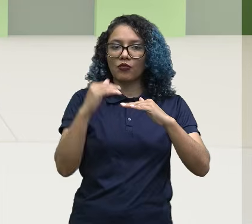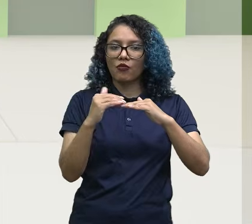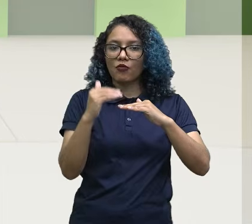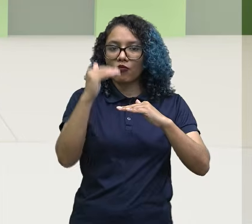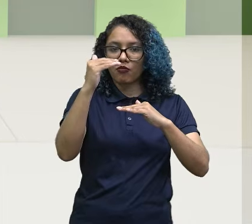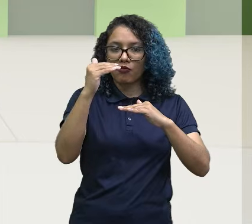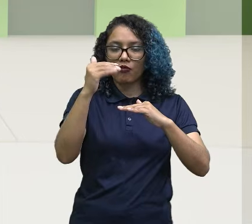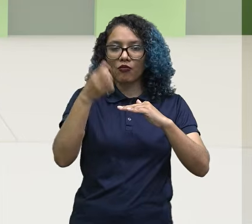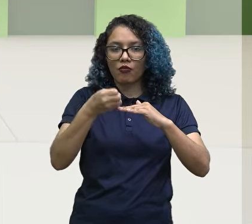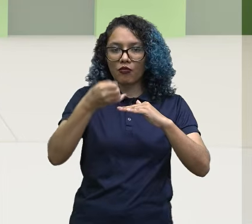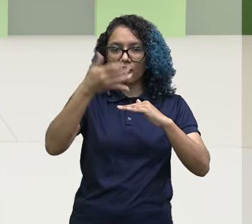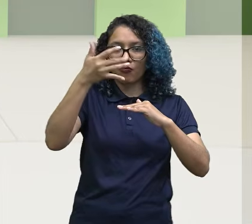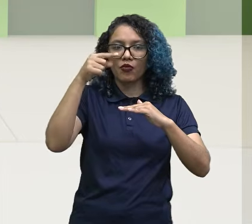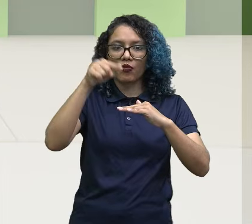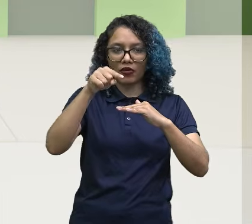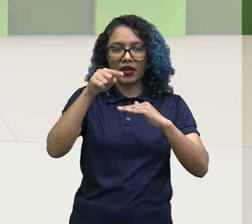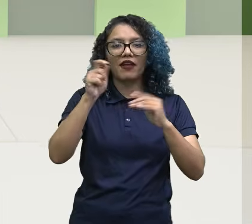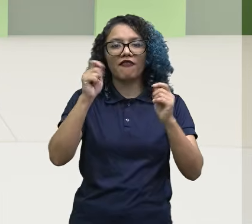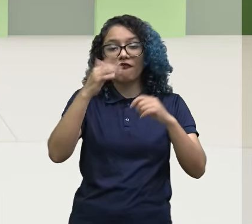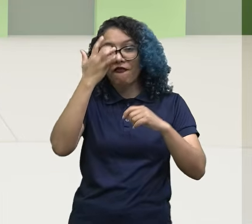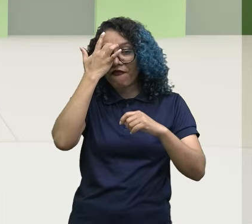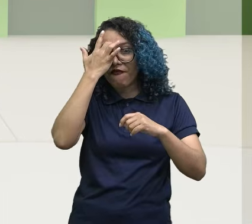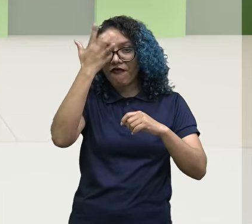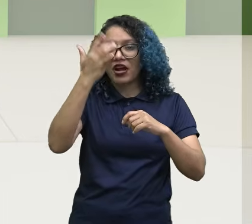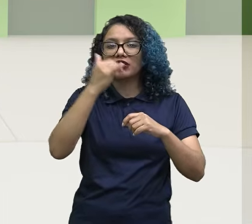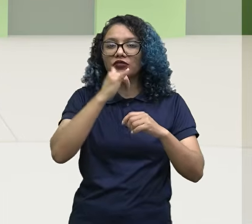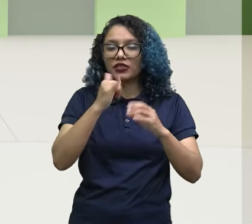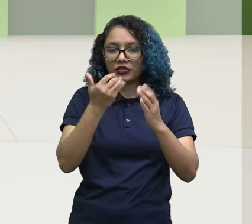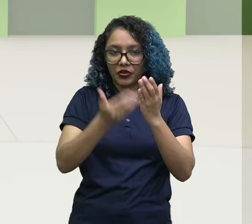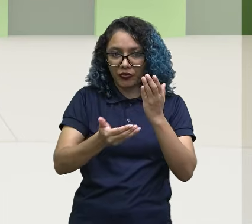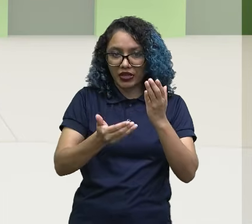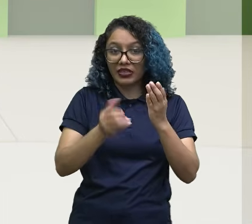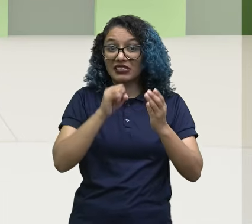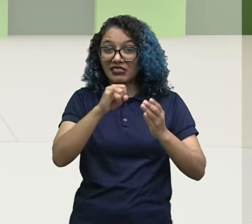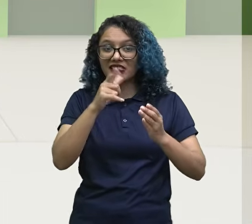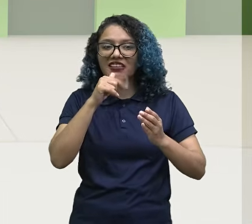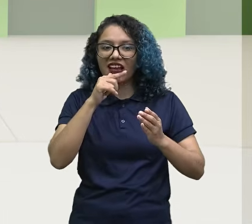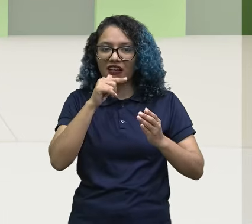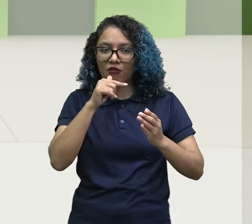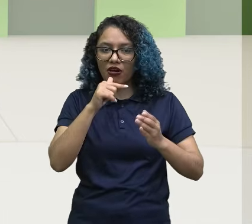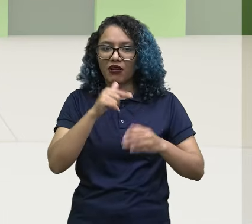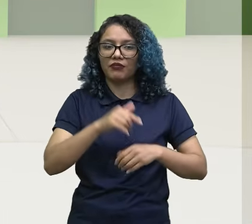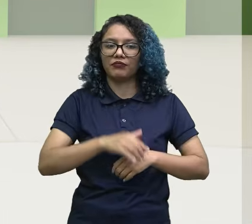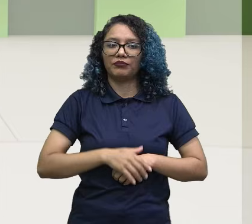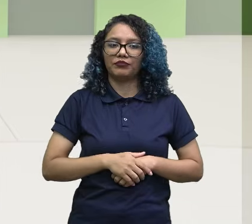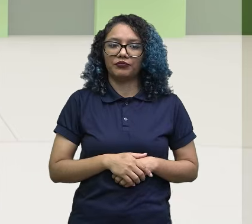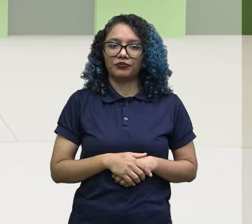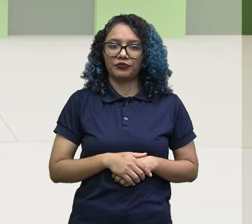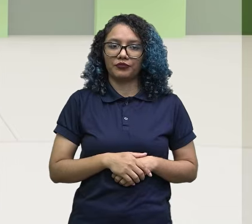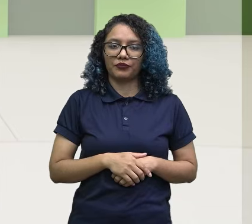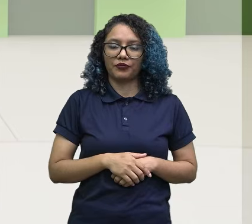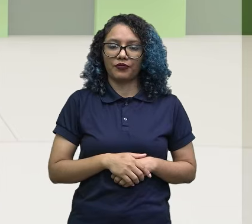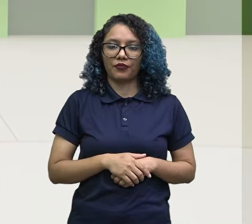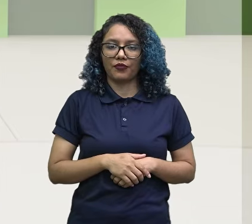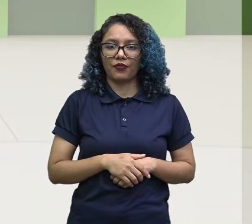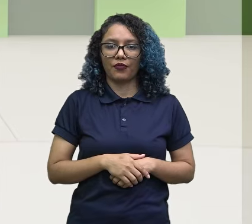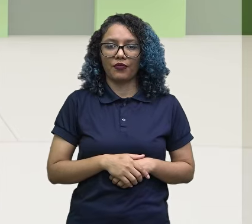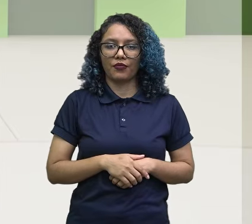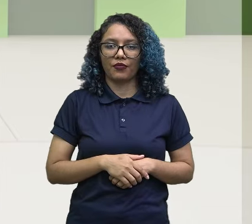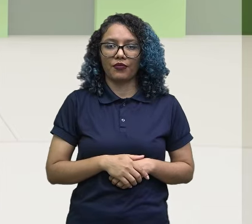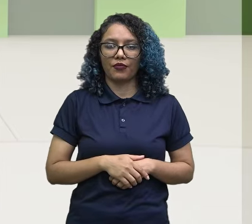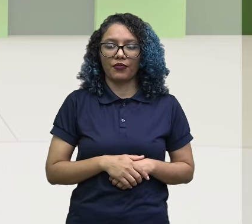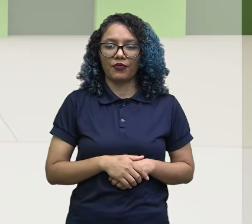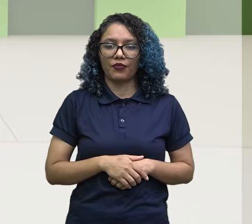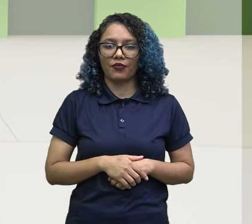de descarregar na presença de água. Então, observe aí os cátions dos metais alcalinos, que são esses que estão aqui abaixo na tabela,